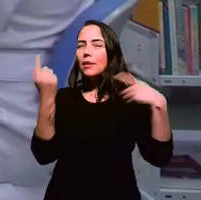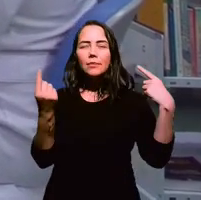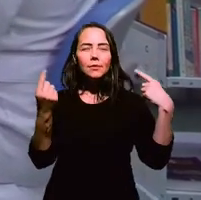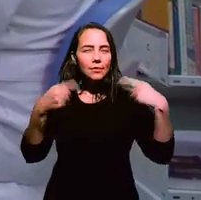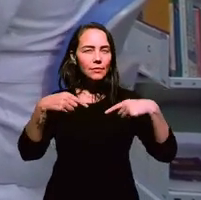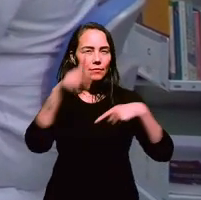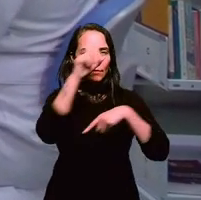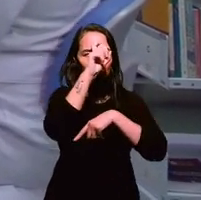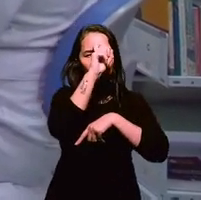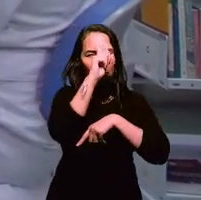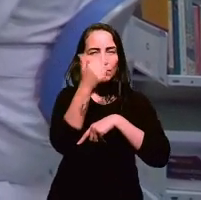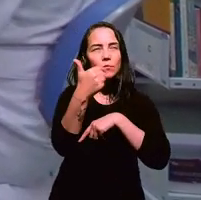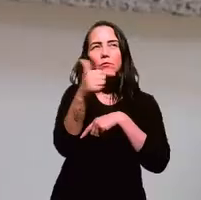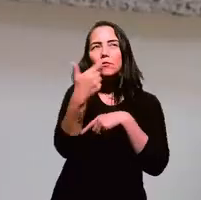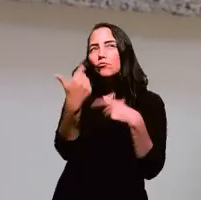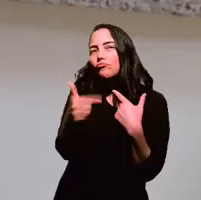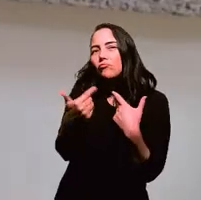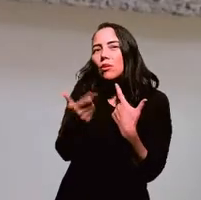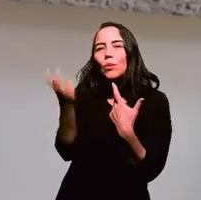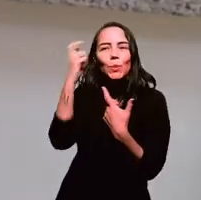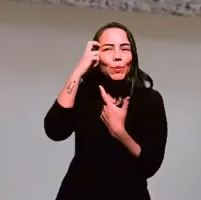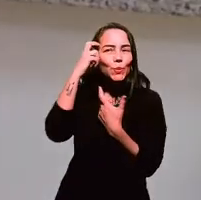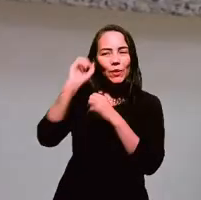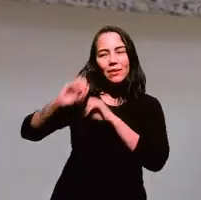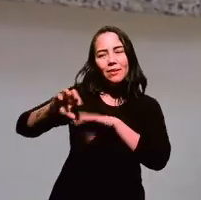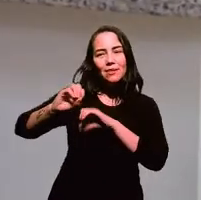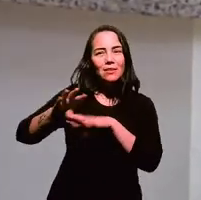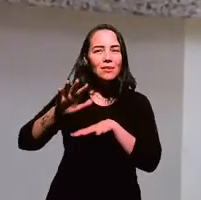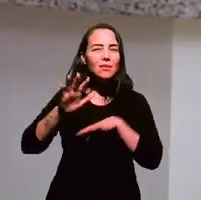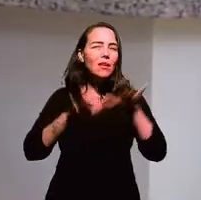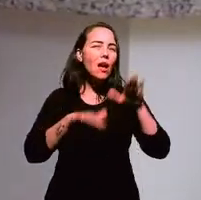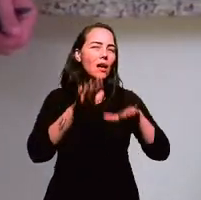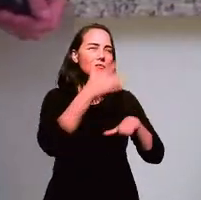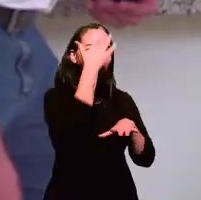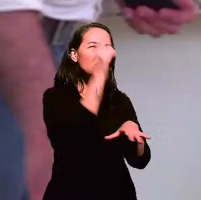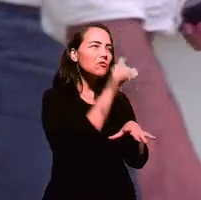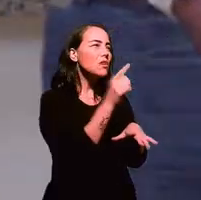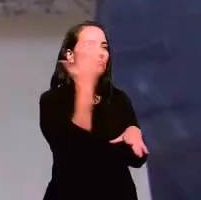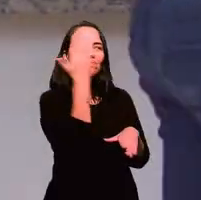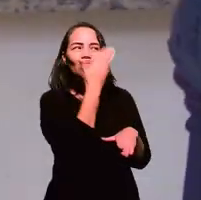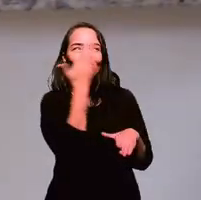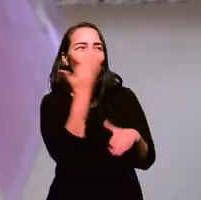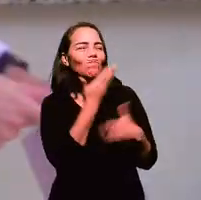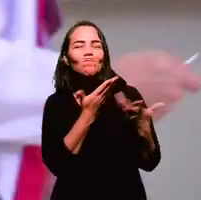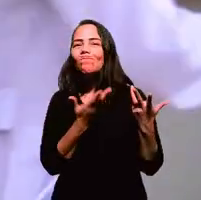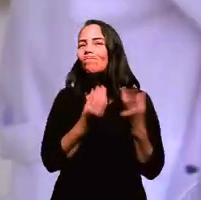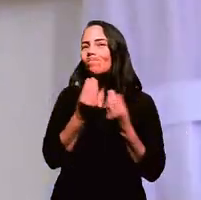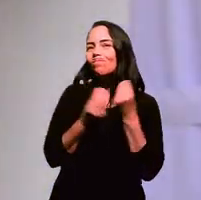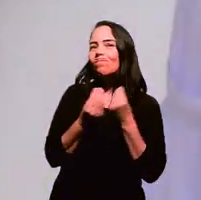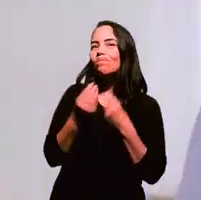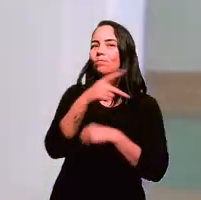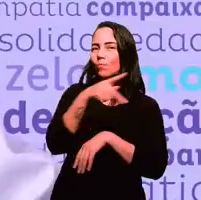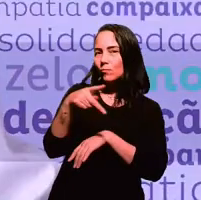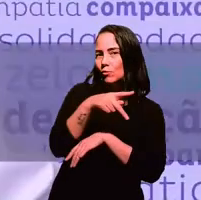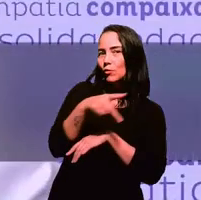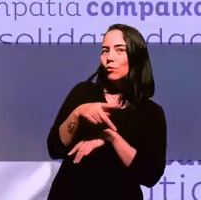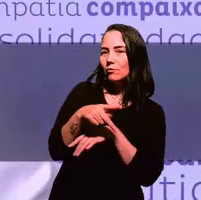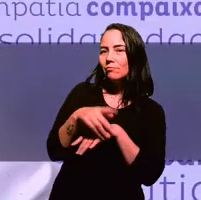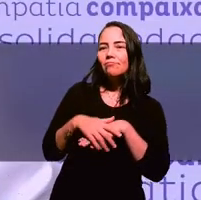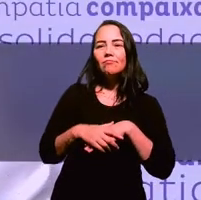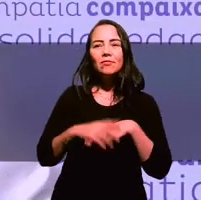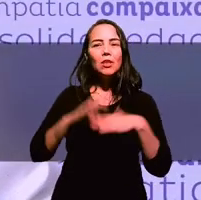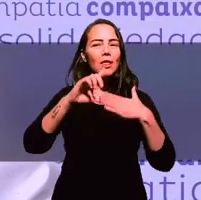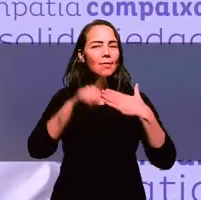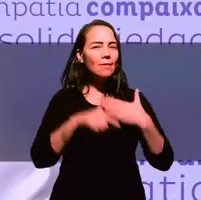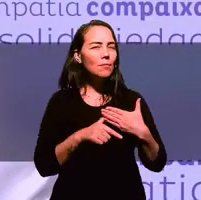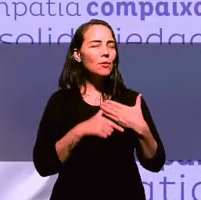porque ele não tinha essa cultura de ensino. A maioria das pessoas, talvez, não se veja ou não consiga se ver como professor, né?